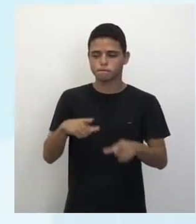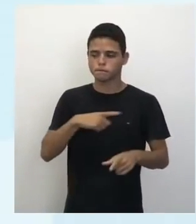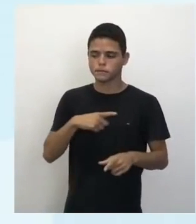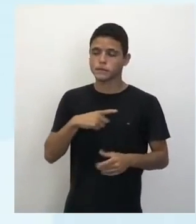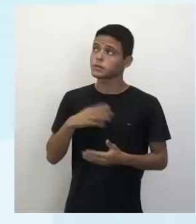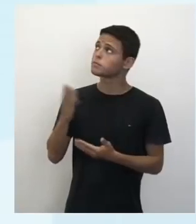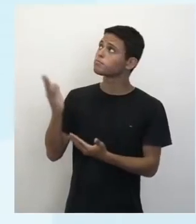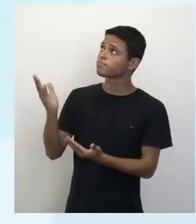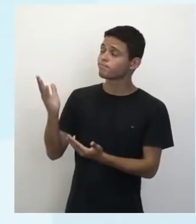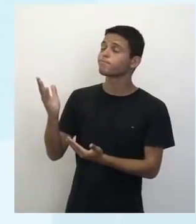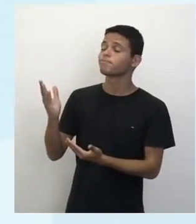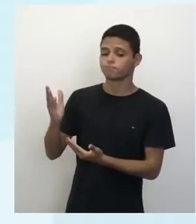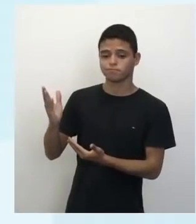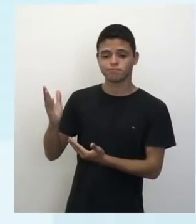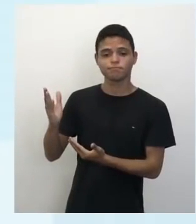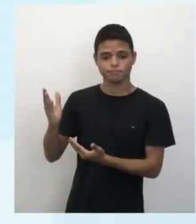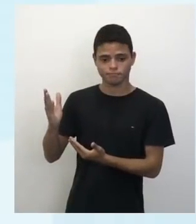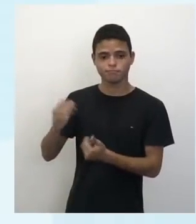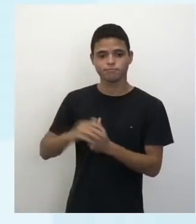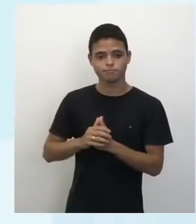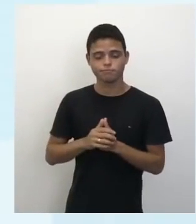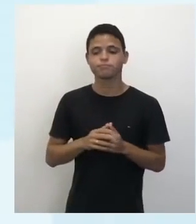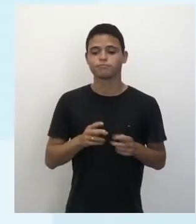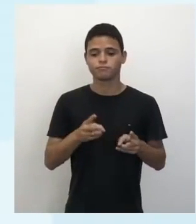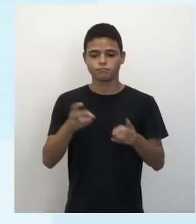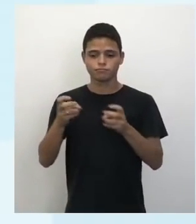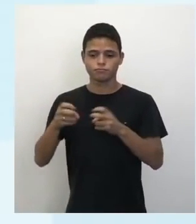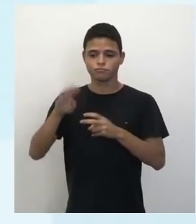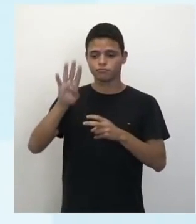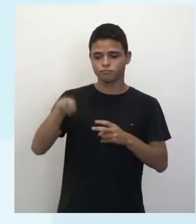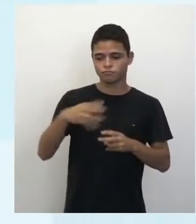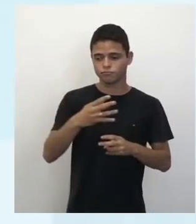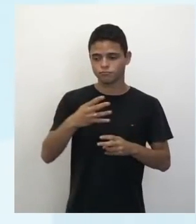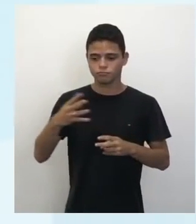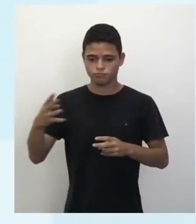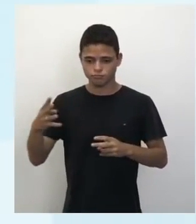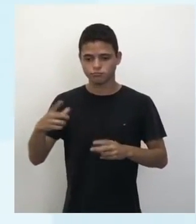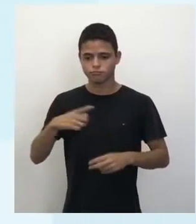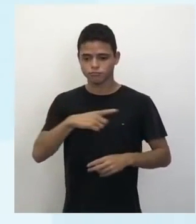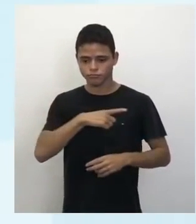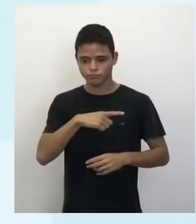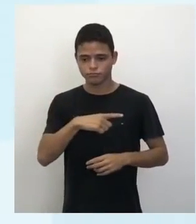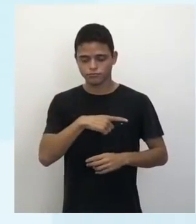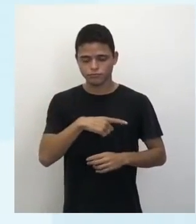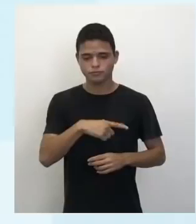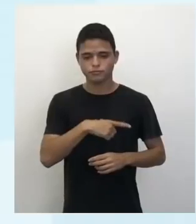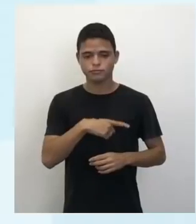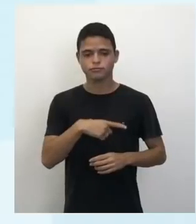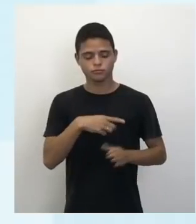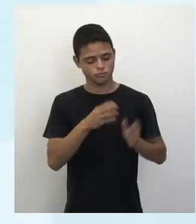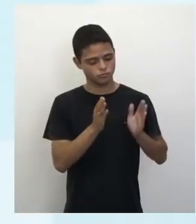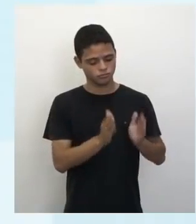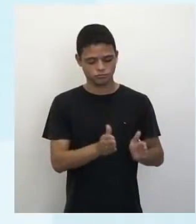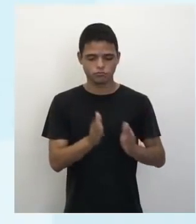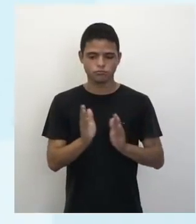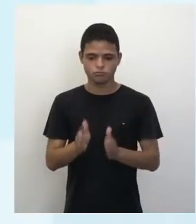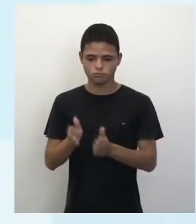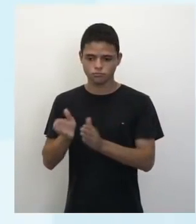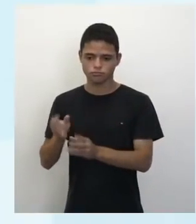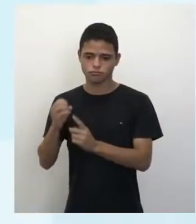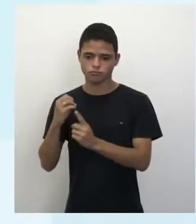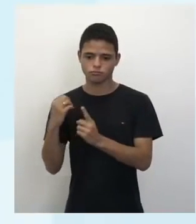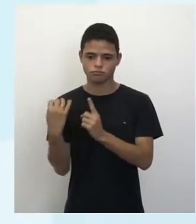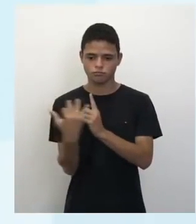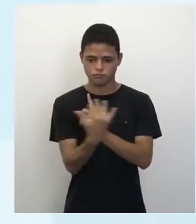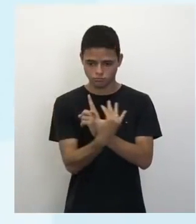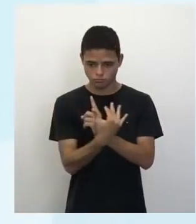tela, galerinha, de olho na tabela, nós vamos ter aqui a organização